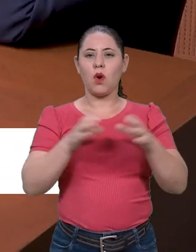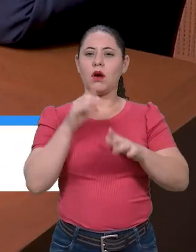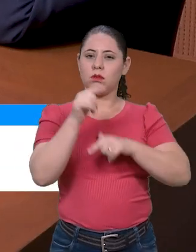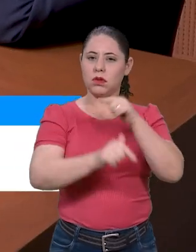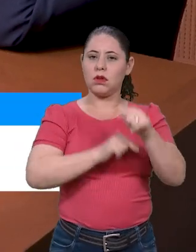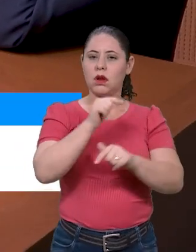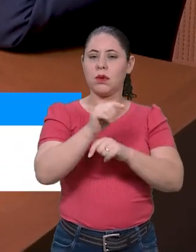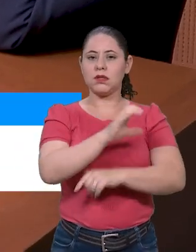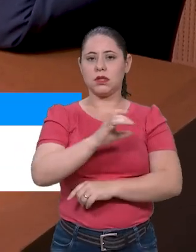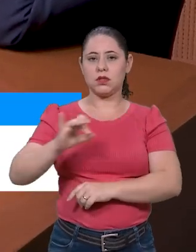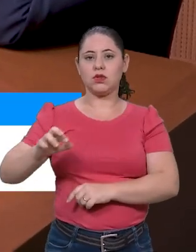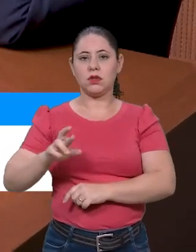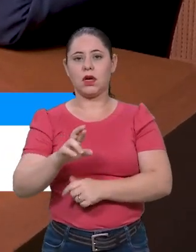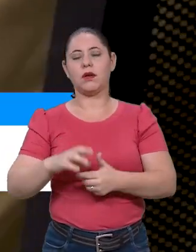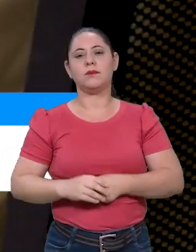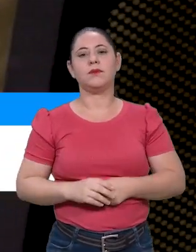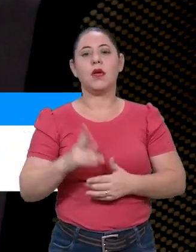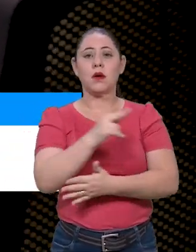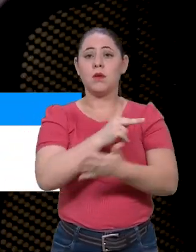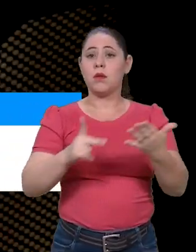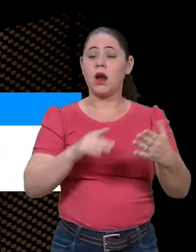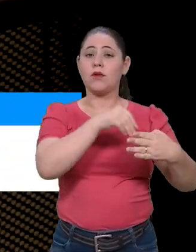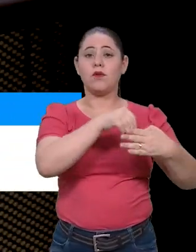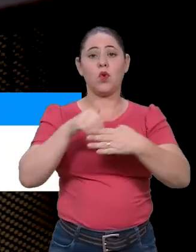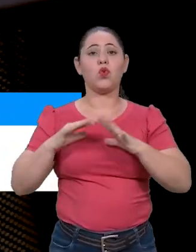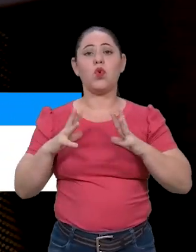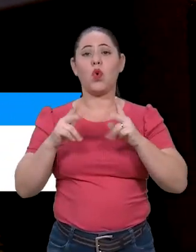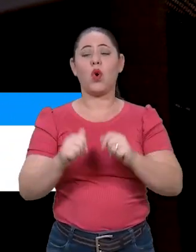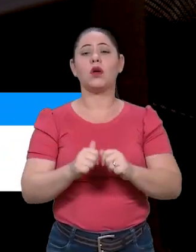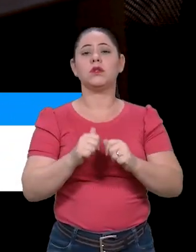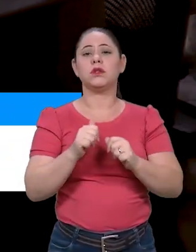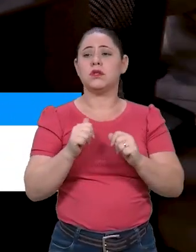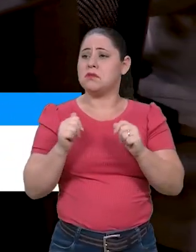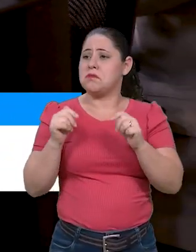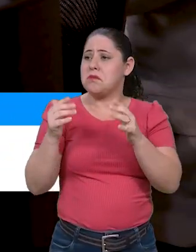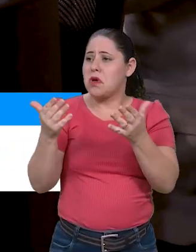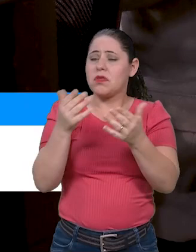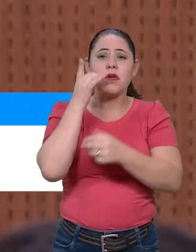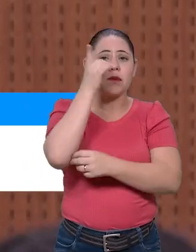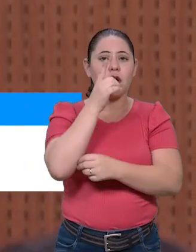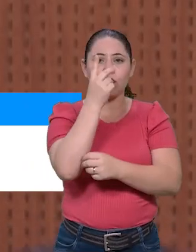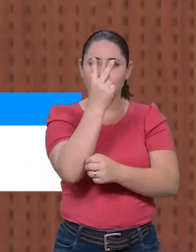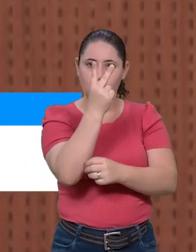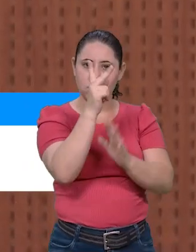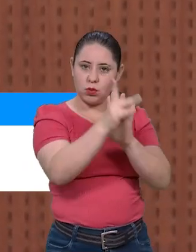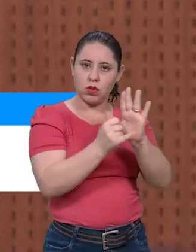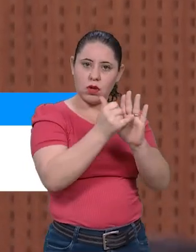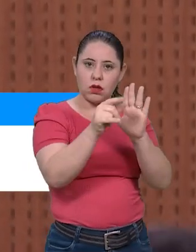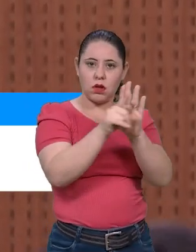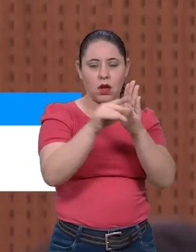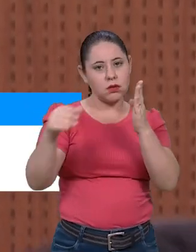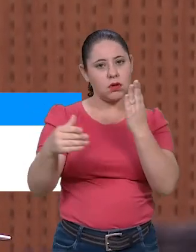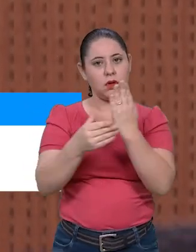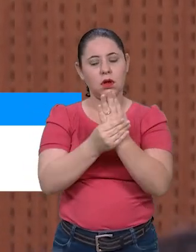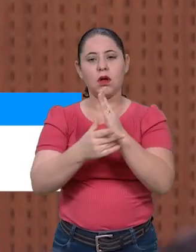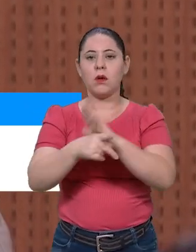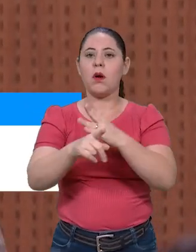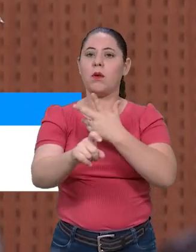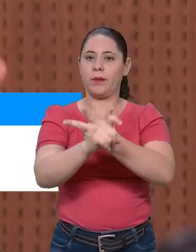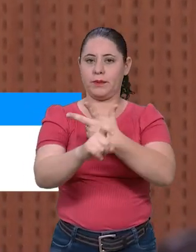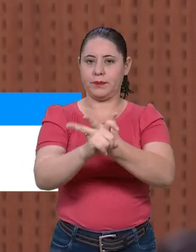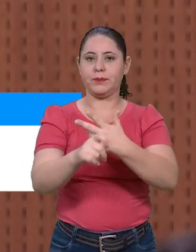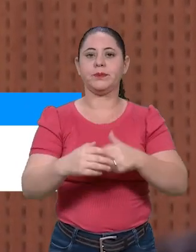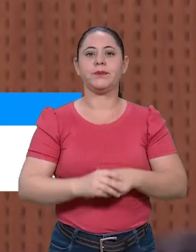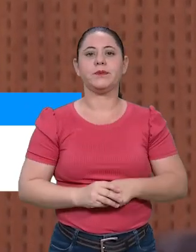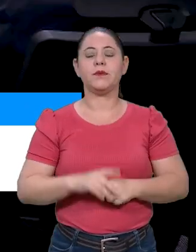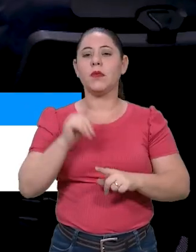o grupo de trabalho da ccjr emitiu parecer favorável por unanimidade a dois projetos de lei complementar